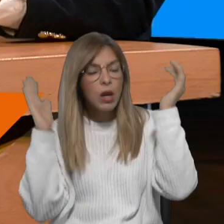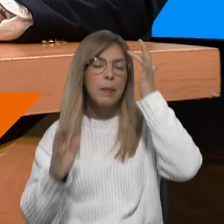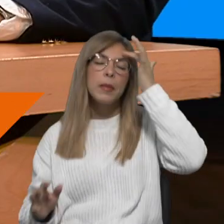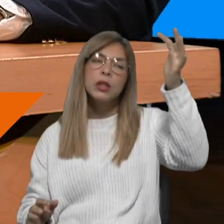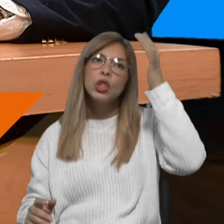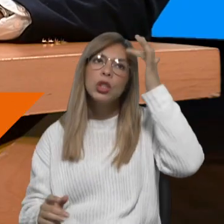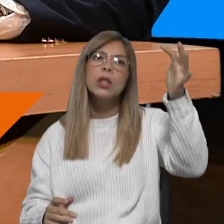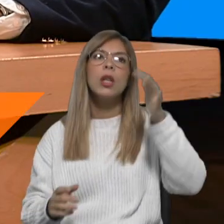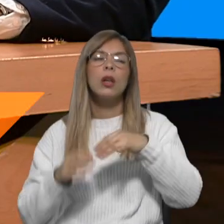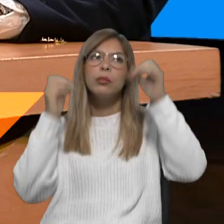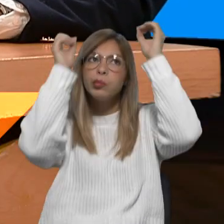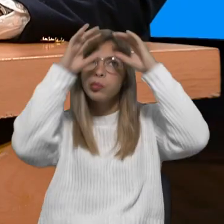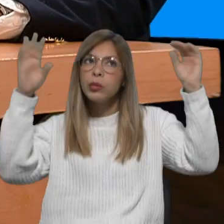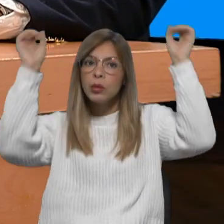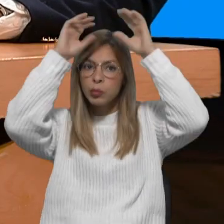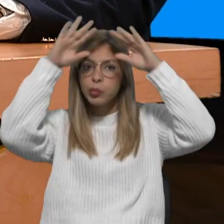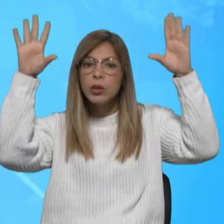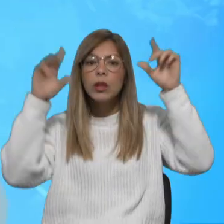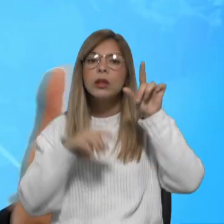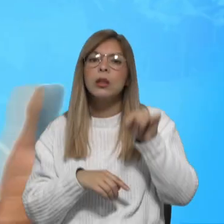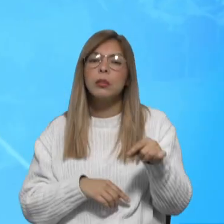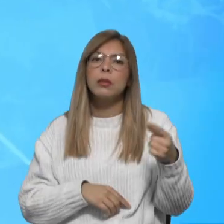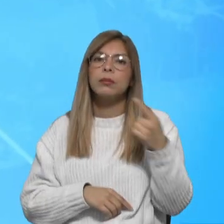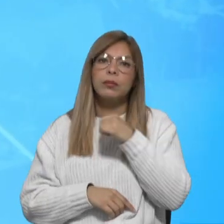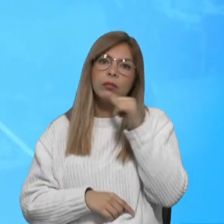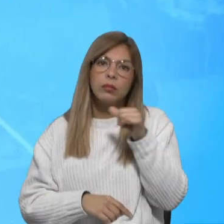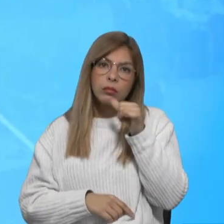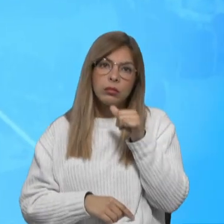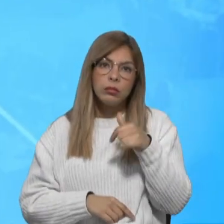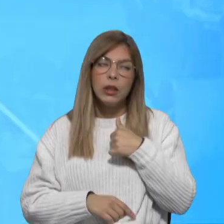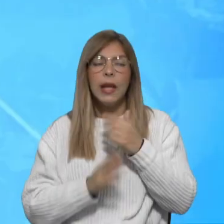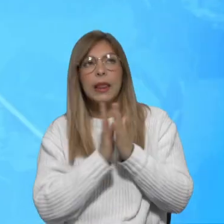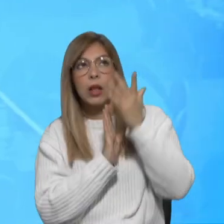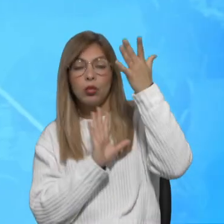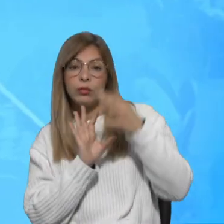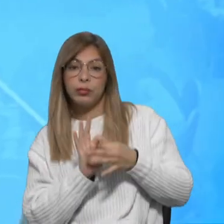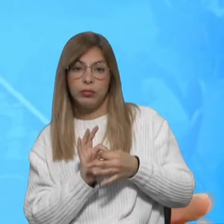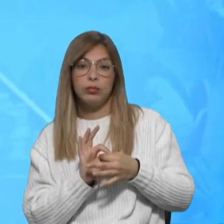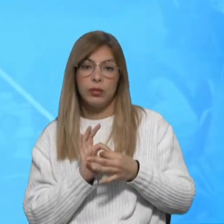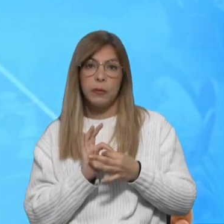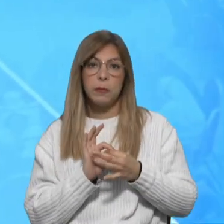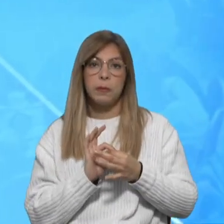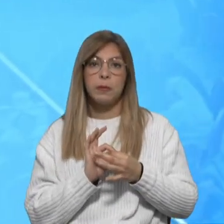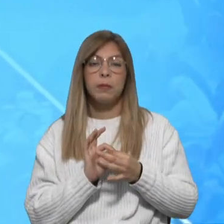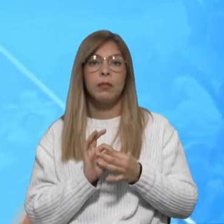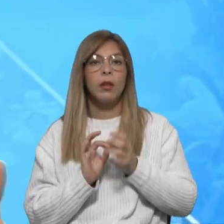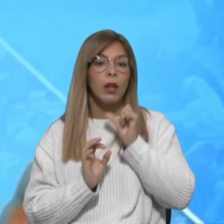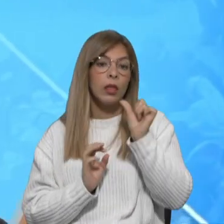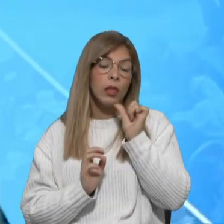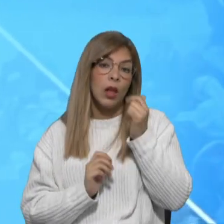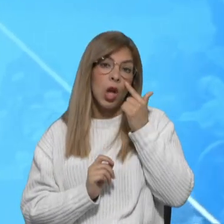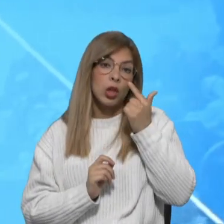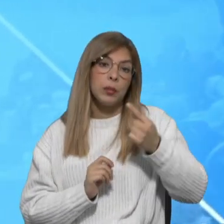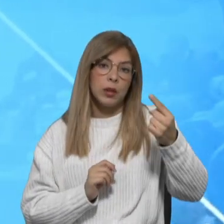das grandes emoções. E voltamos a encontrar Deus aqui, enquanto especialista em